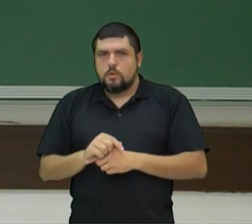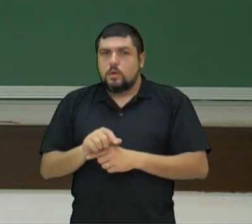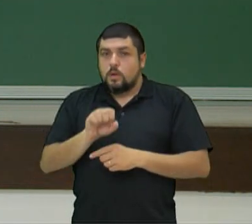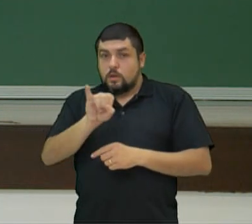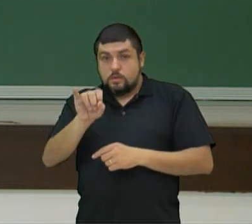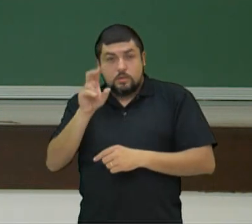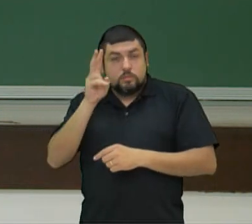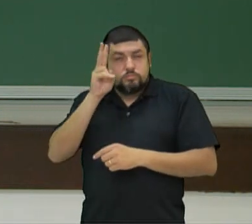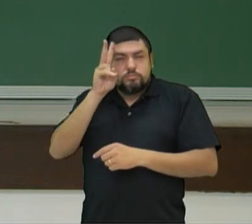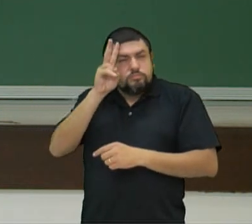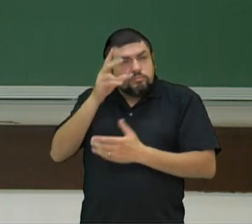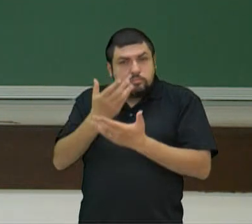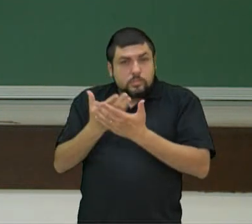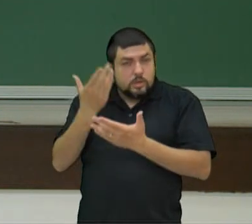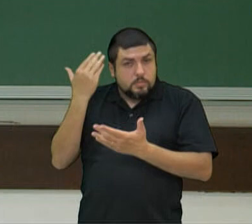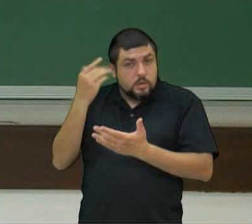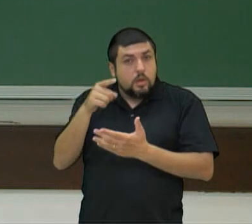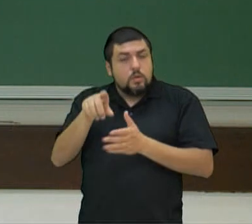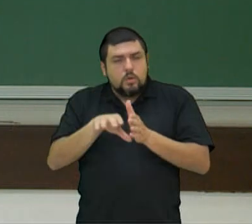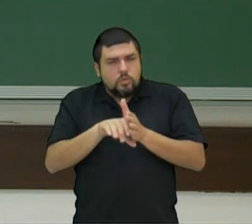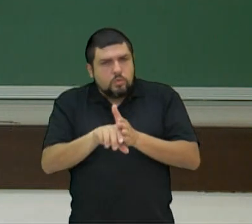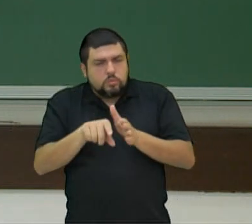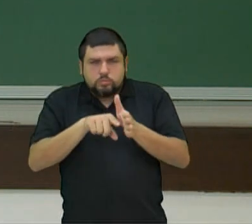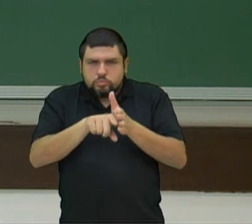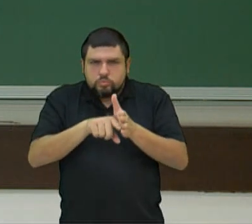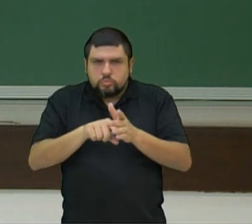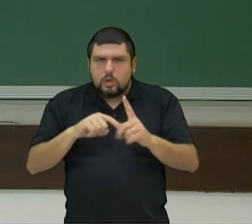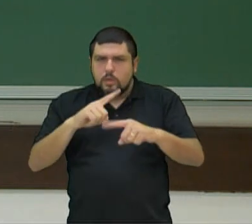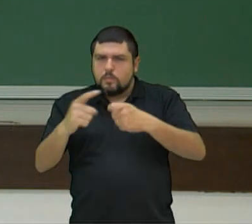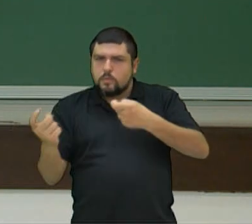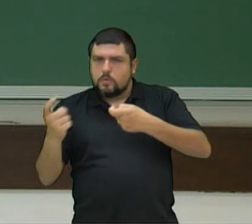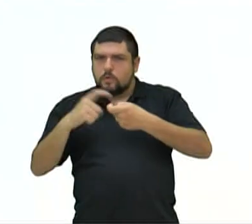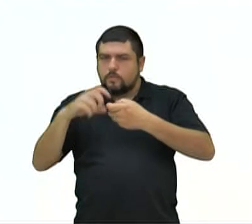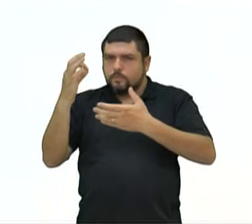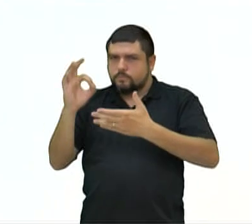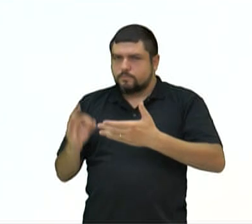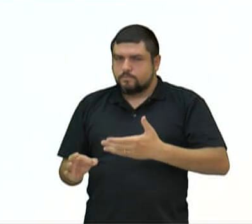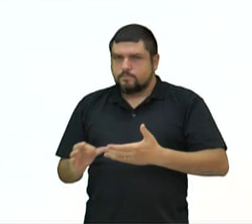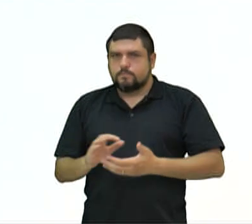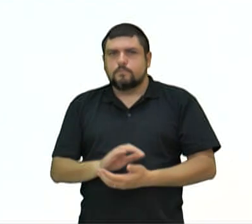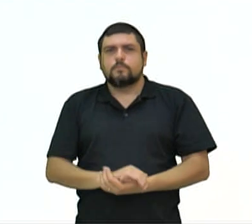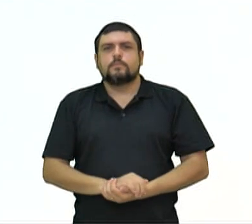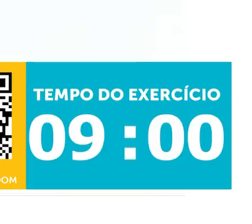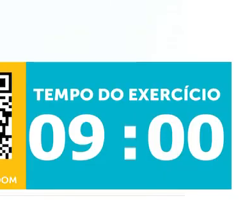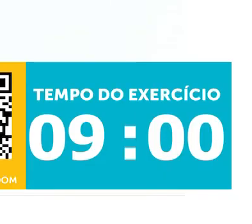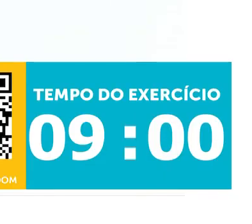fazer uma pesquisa lá no Google. Daqui a pouquinho a gente volta para continuar com a resposta.